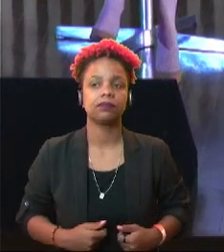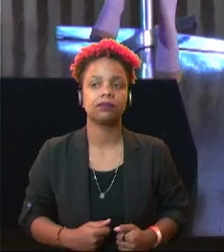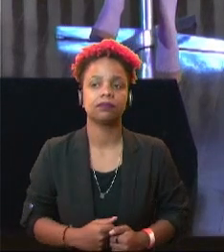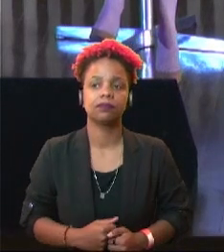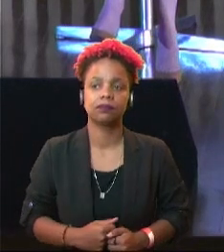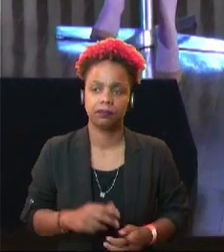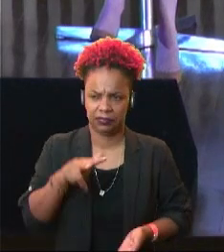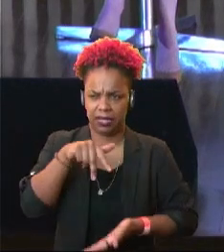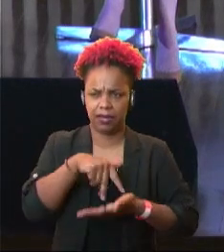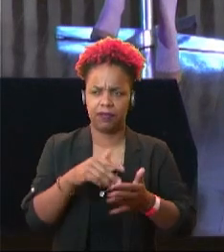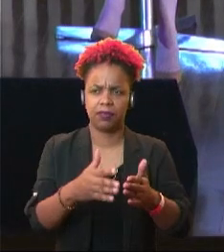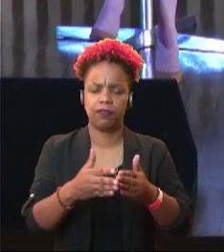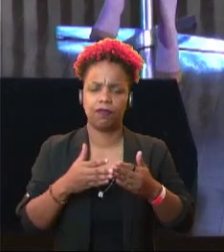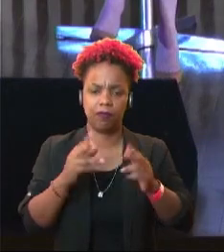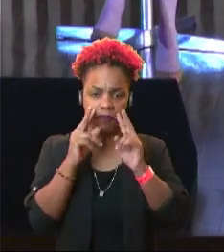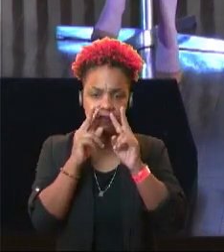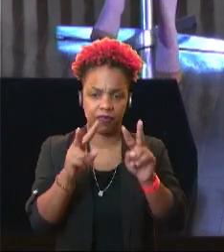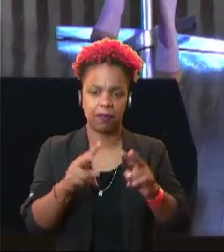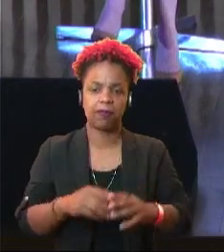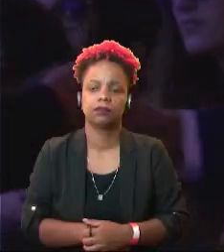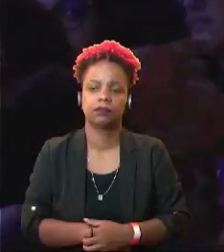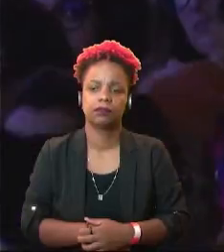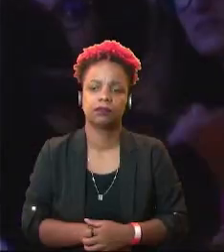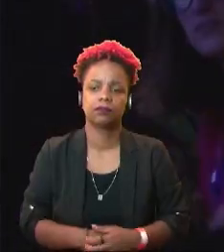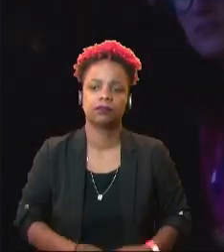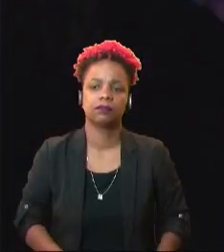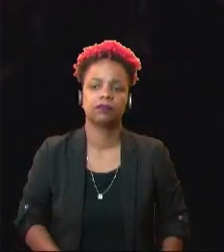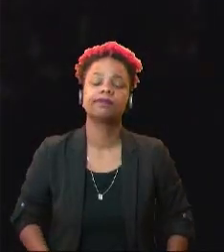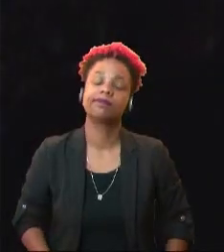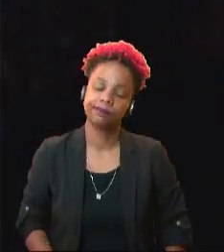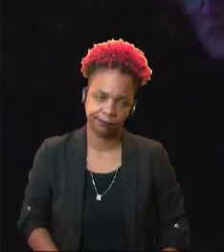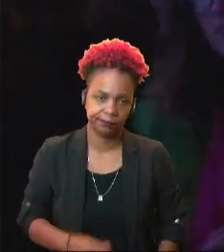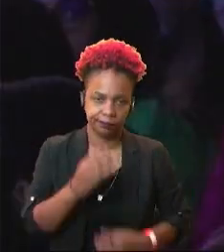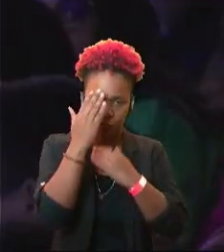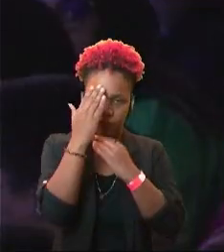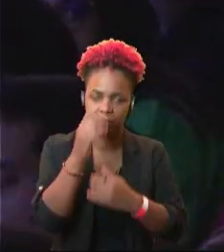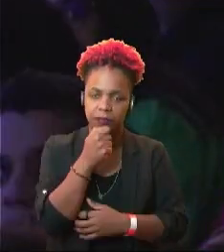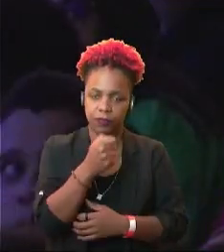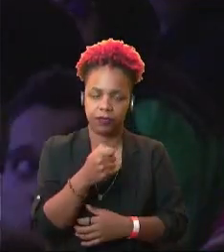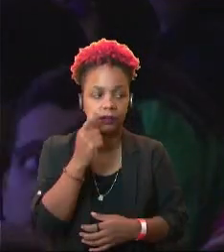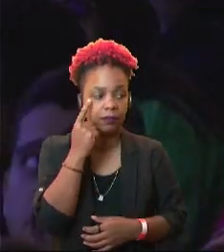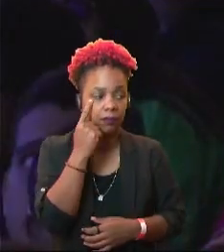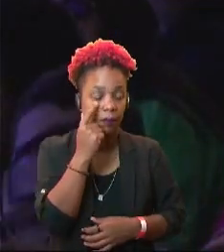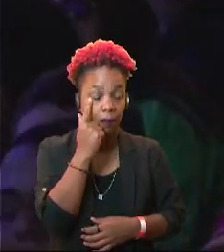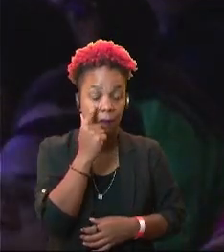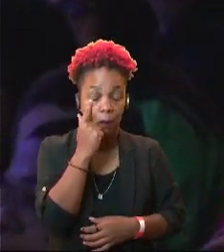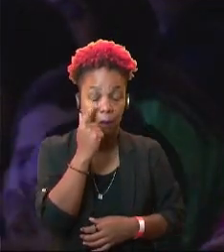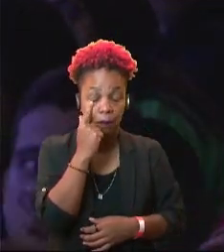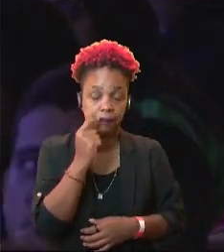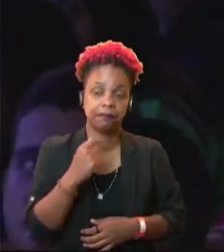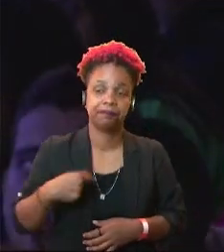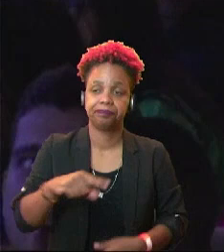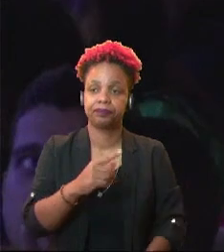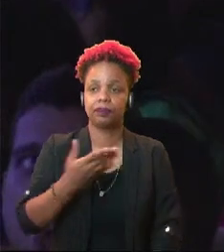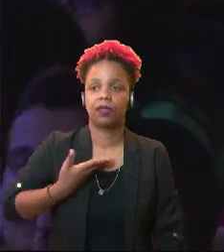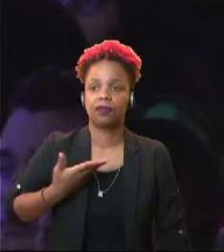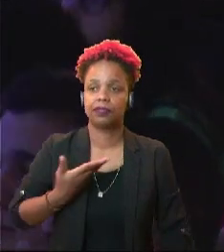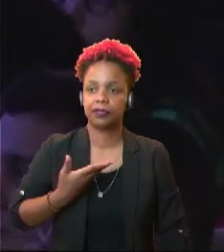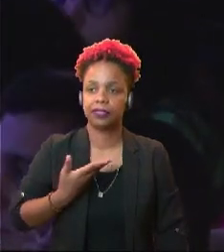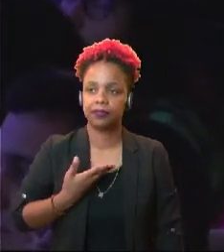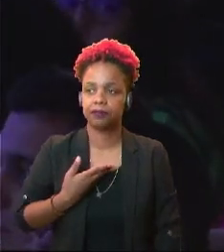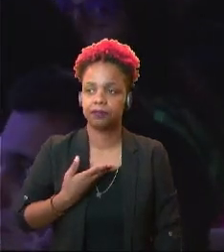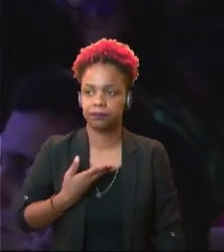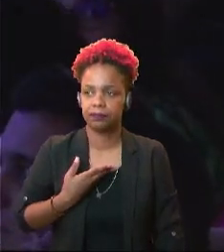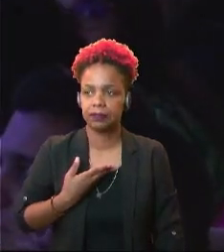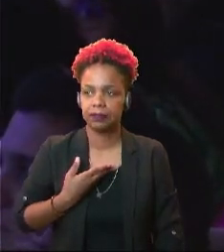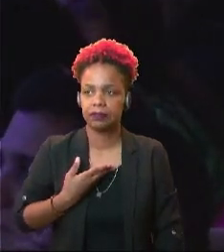Só levante-se, por favor, para a gente poder ver daqui. Isso, obrigado. Aí. Obrigado. Como a nossa colega Jacine,